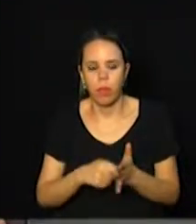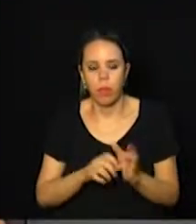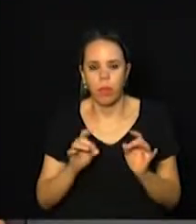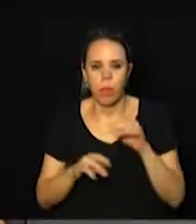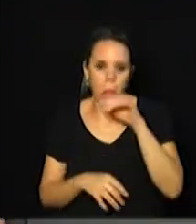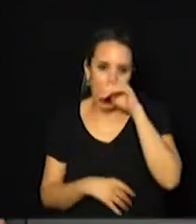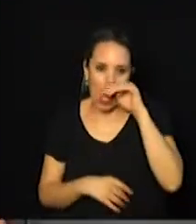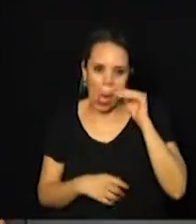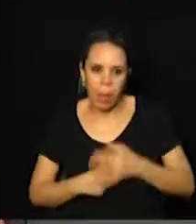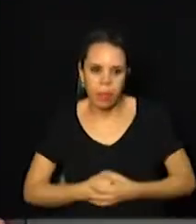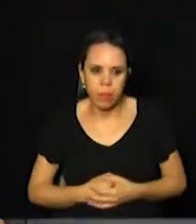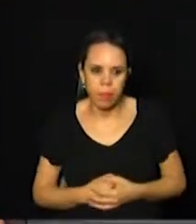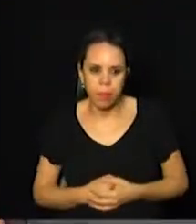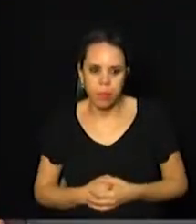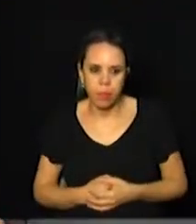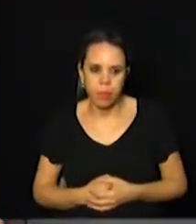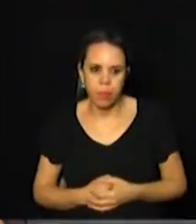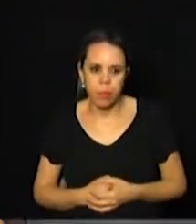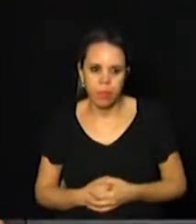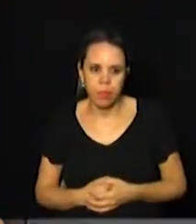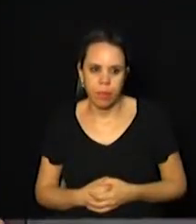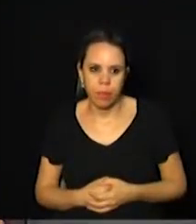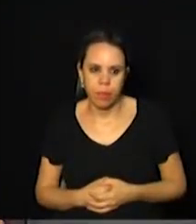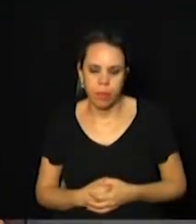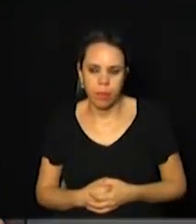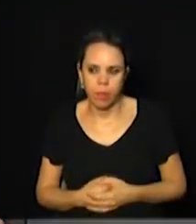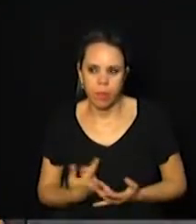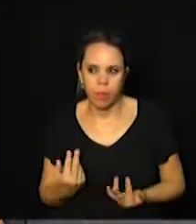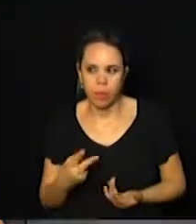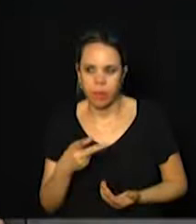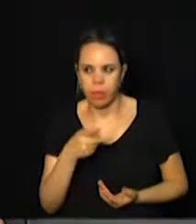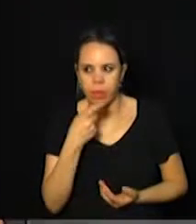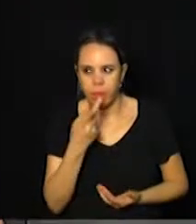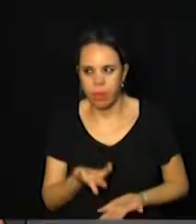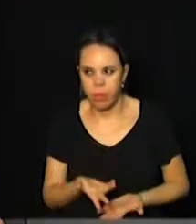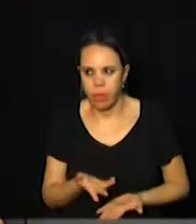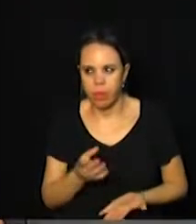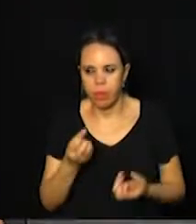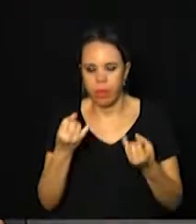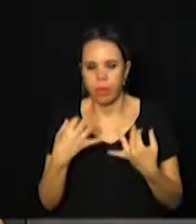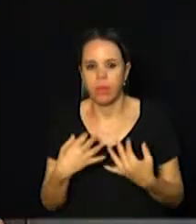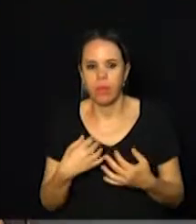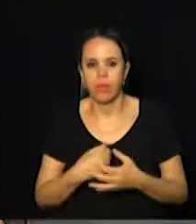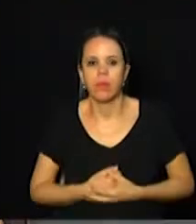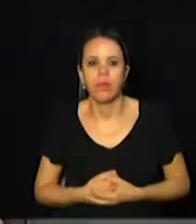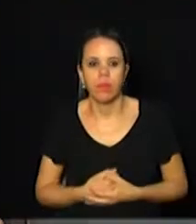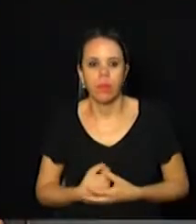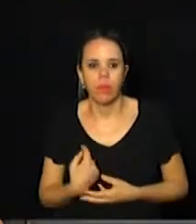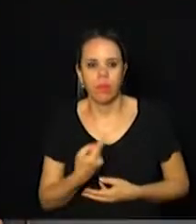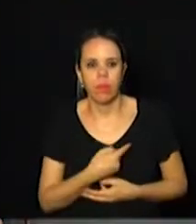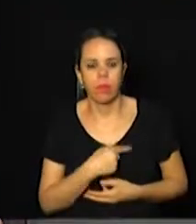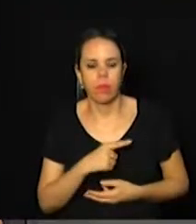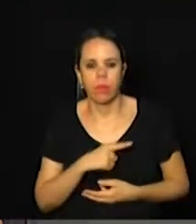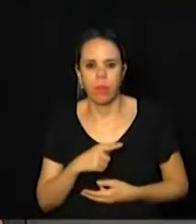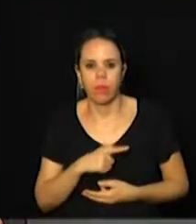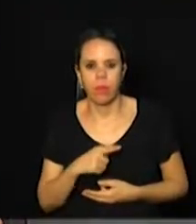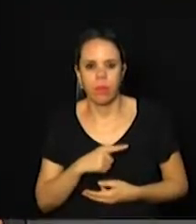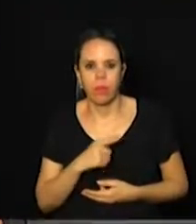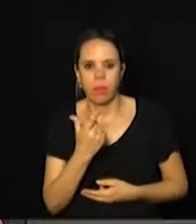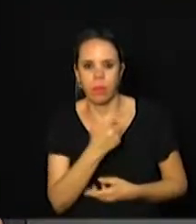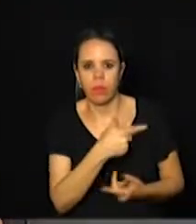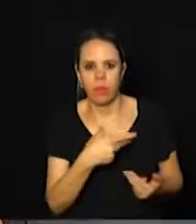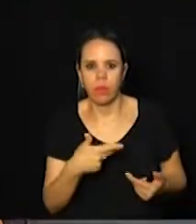específica é mais assim como vossa excelência relator nós tenor a